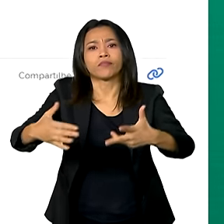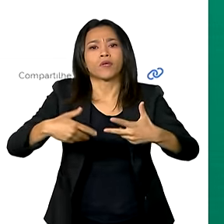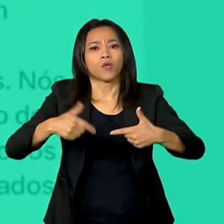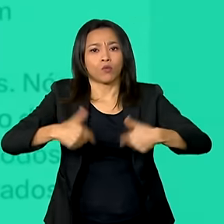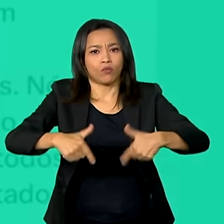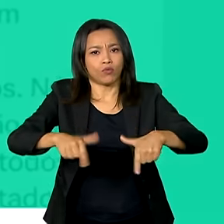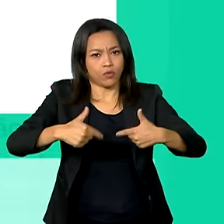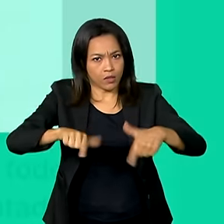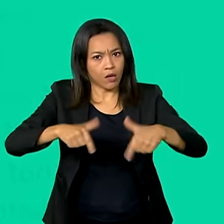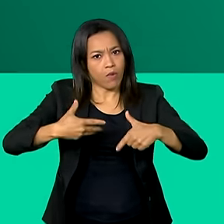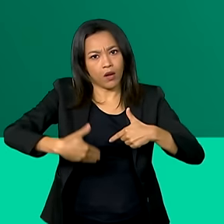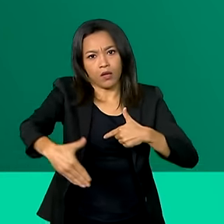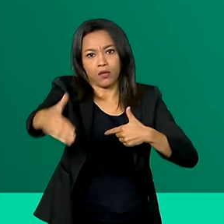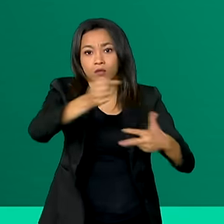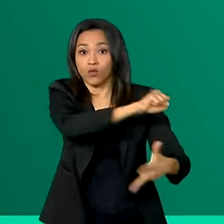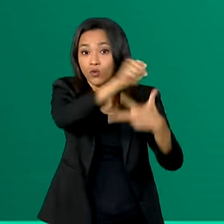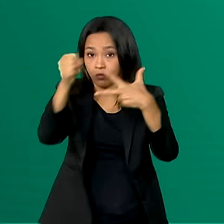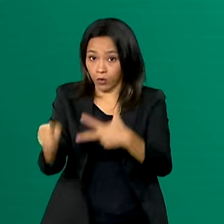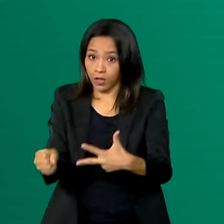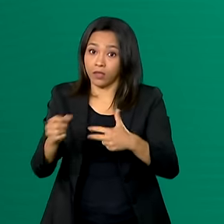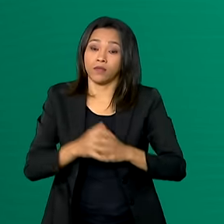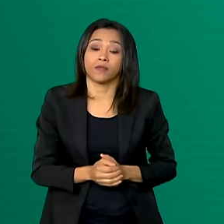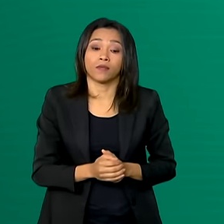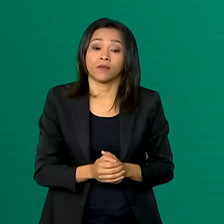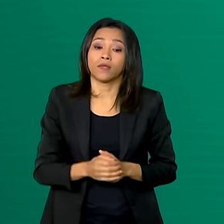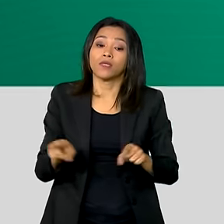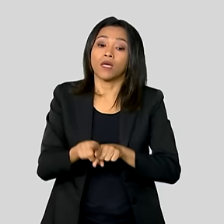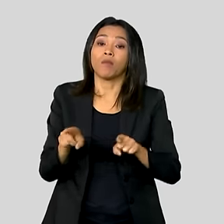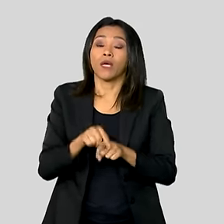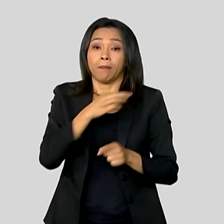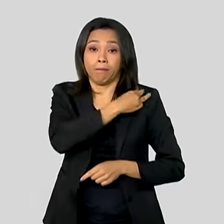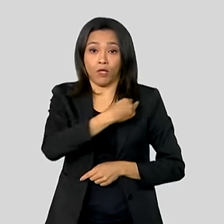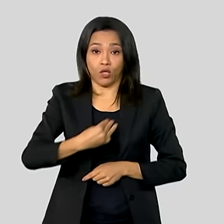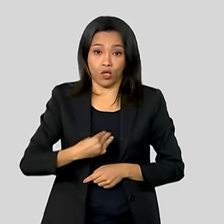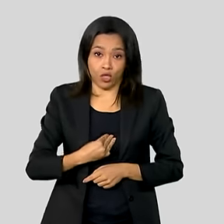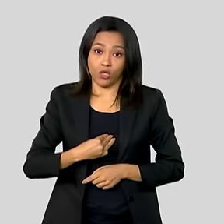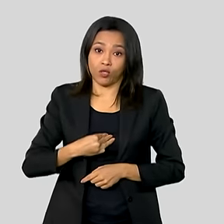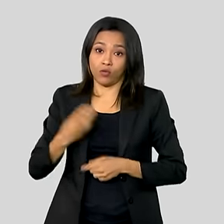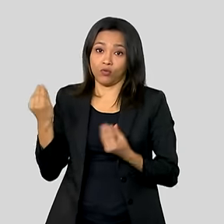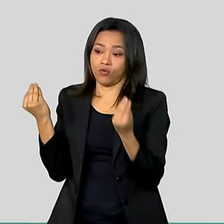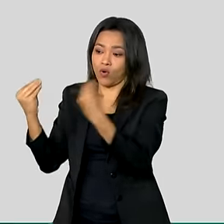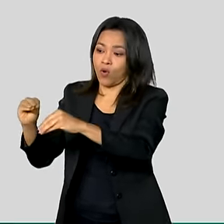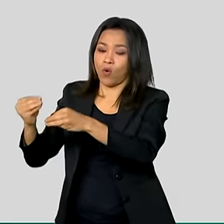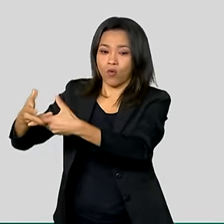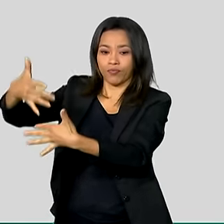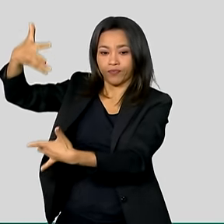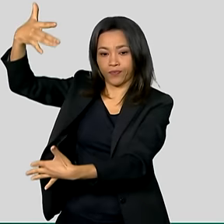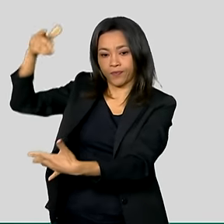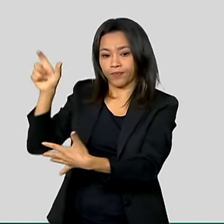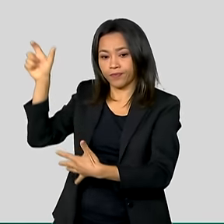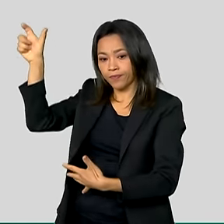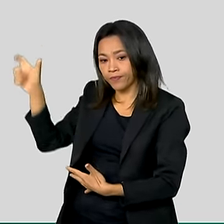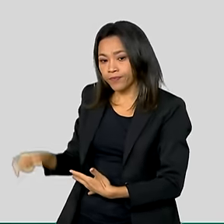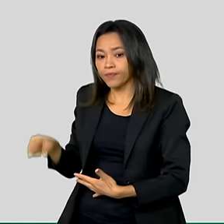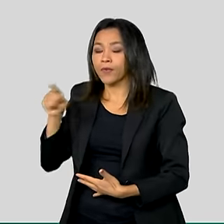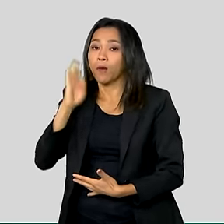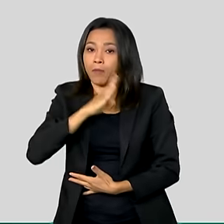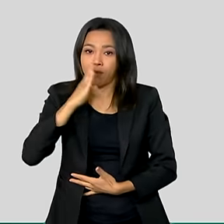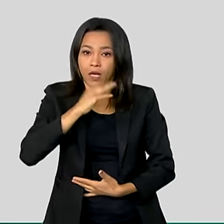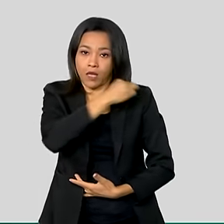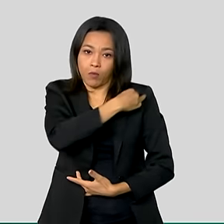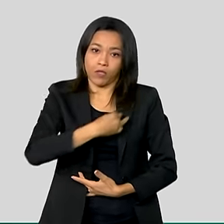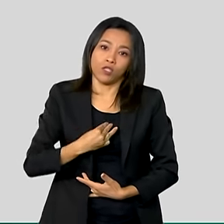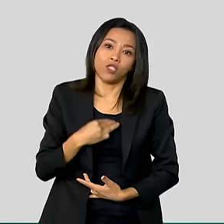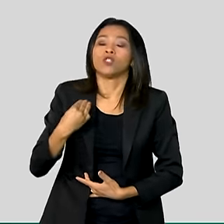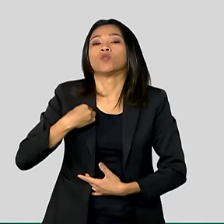constituídos. Pelas redes sociais, ministros também manifestaram repúdio. Paulo Pimenta, ministro da Secretaria de